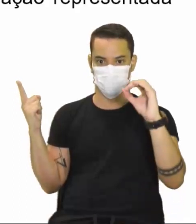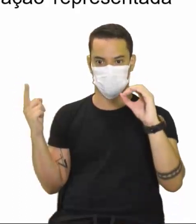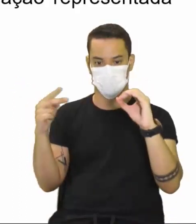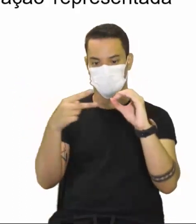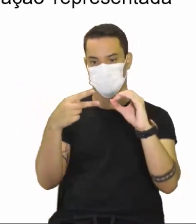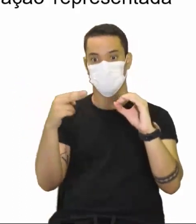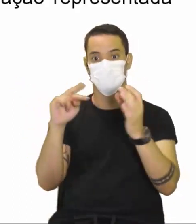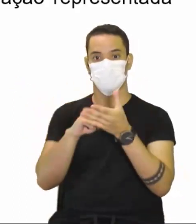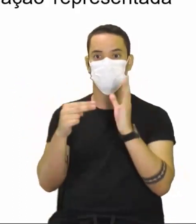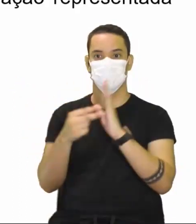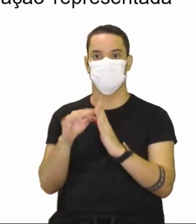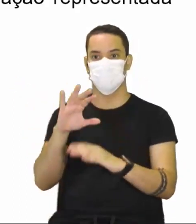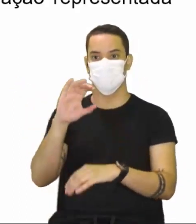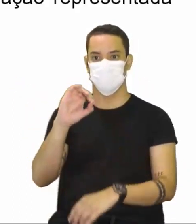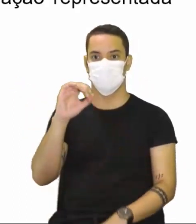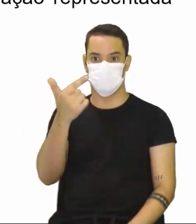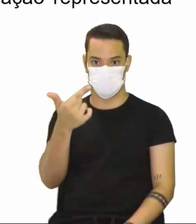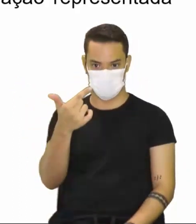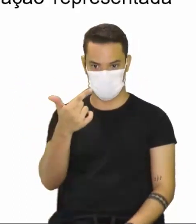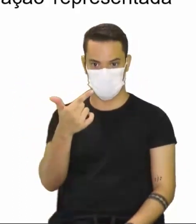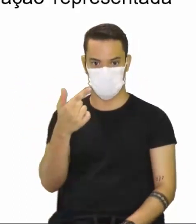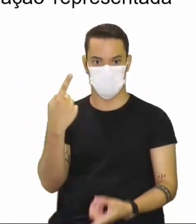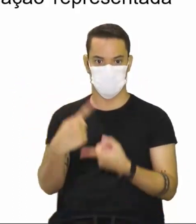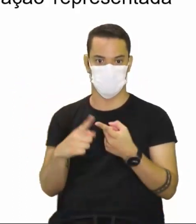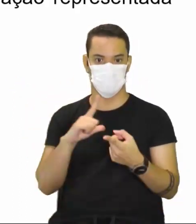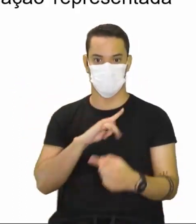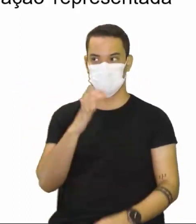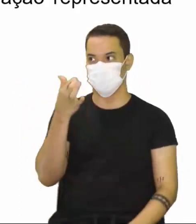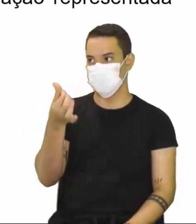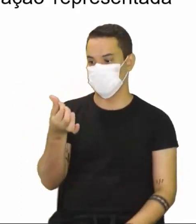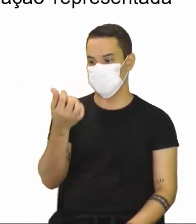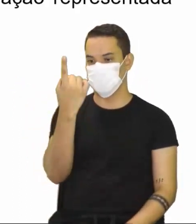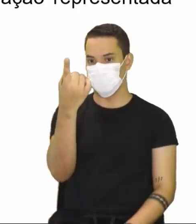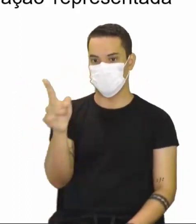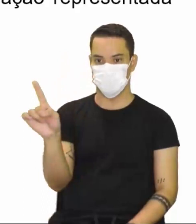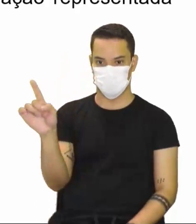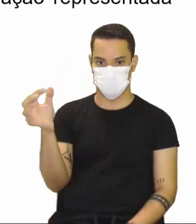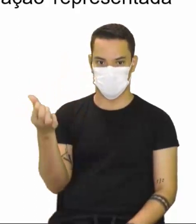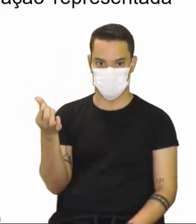do oxigênio. O oxigênio tem 6 elétrons na última camada, e